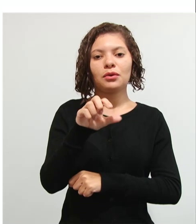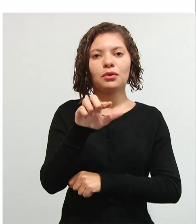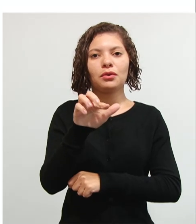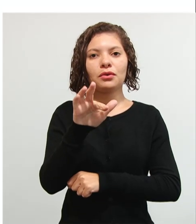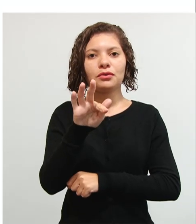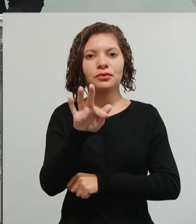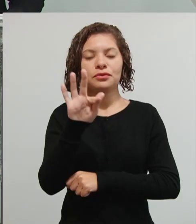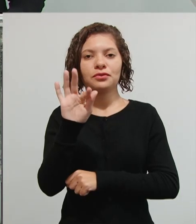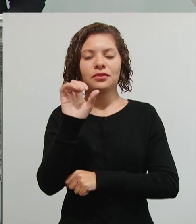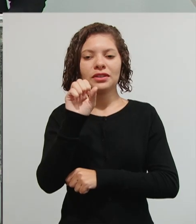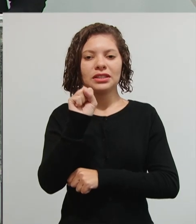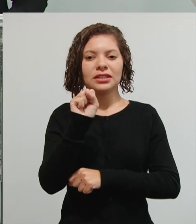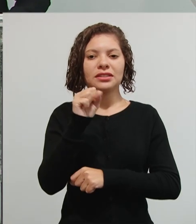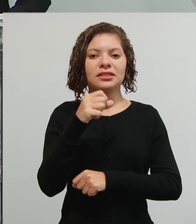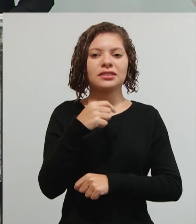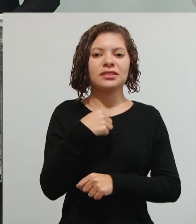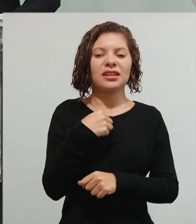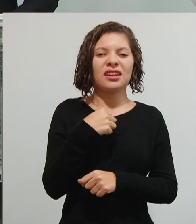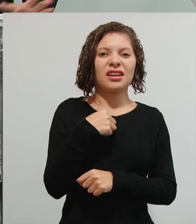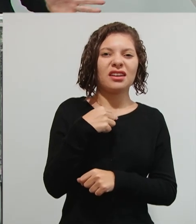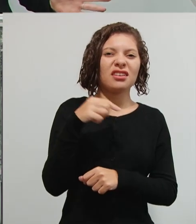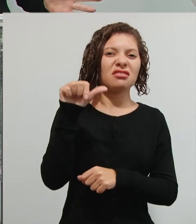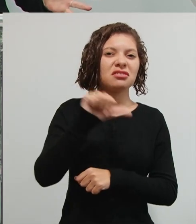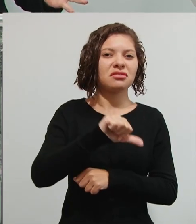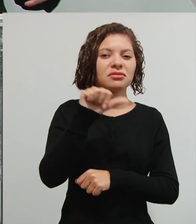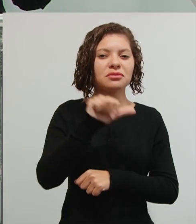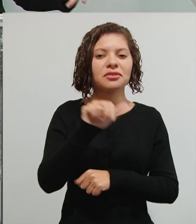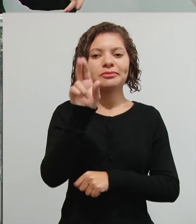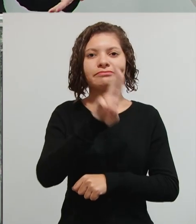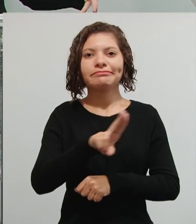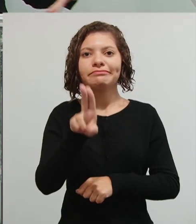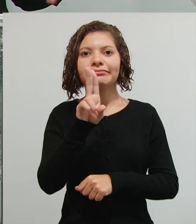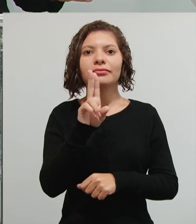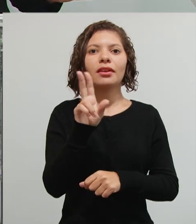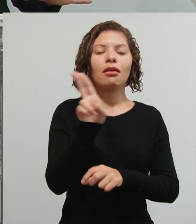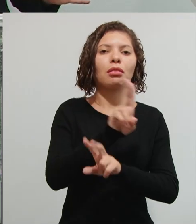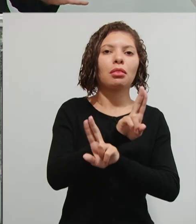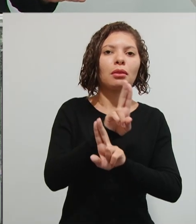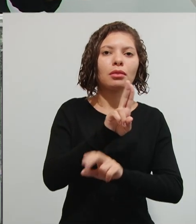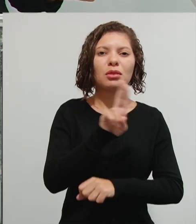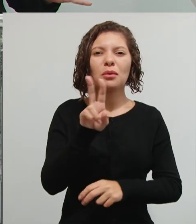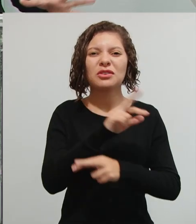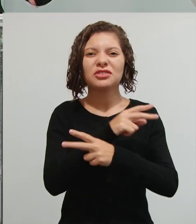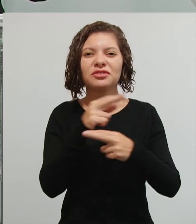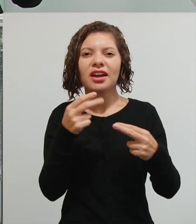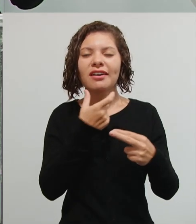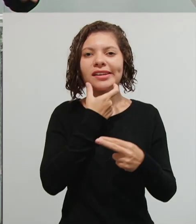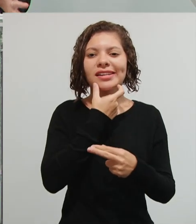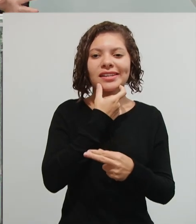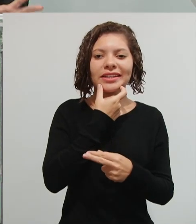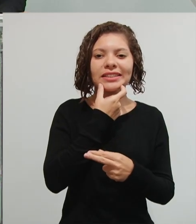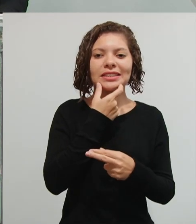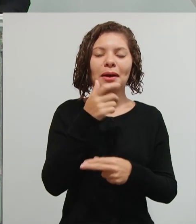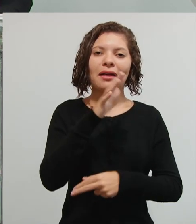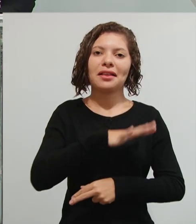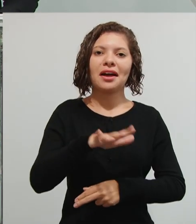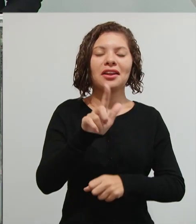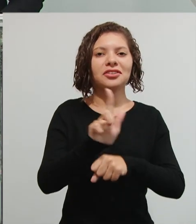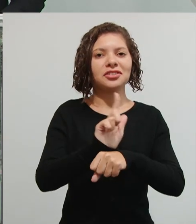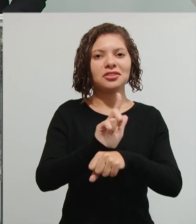brega isso, a gente usar tantos termos em inglês. Mas eu sei que aqui na área de gestão e negócio a gente acaba usando, né, vários termos. Trade-off é o termo de